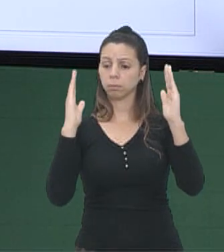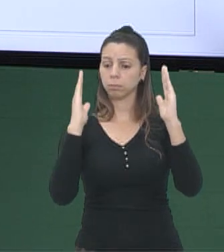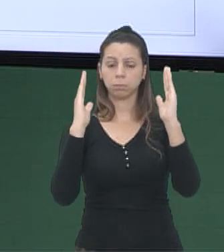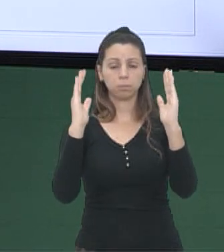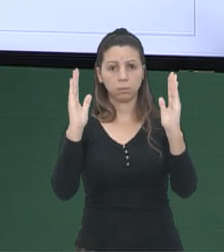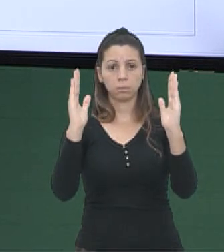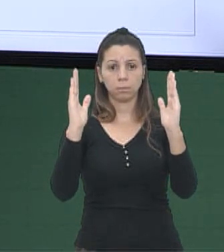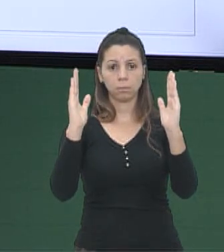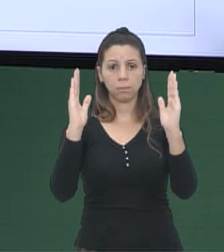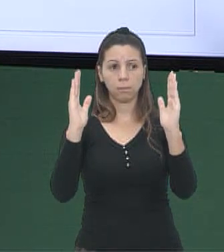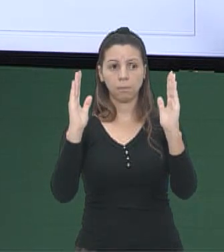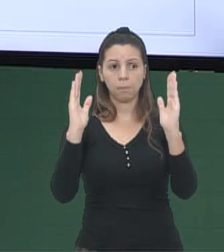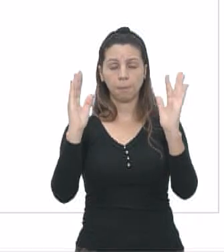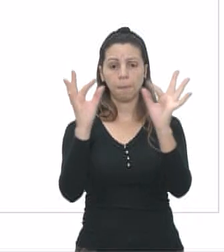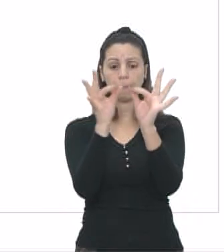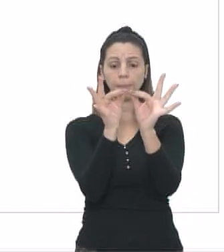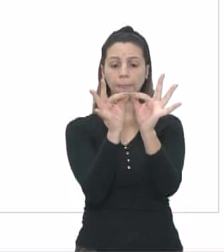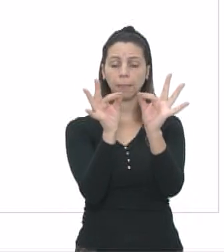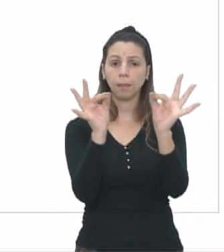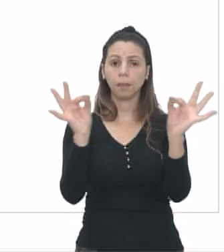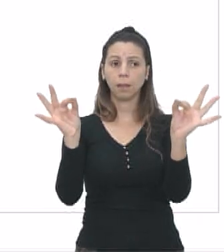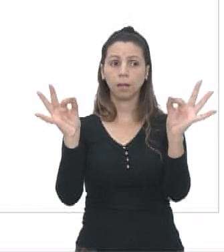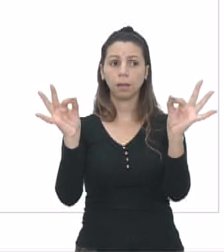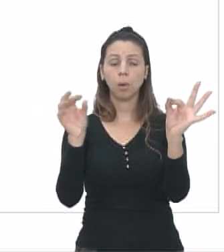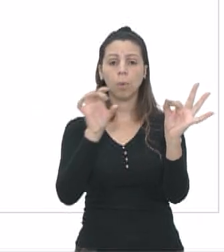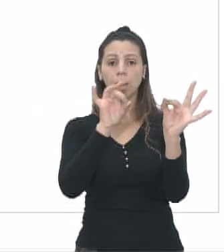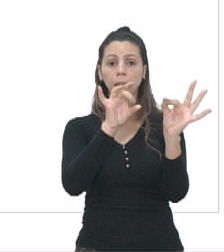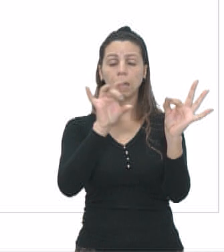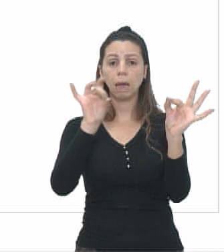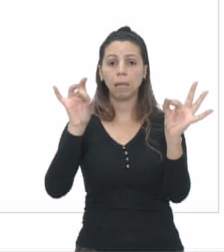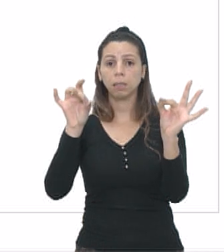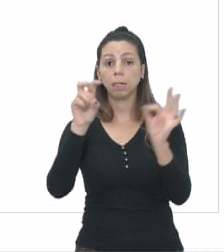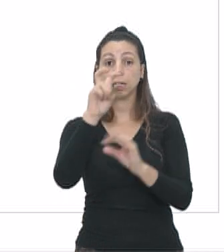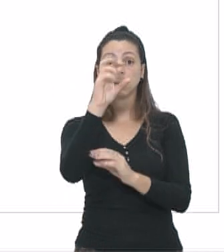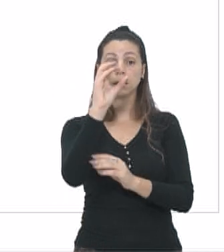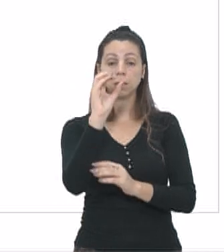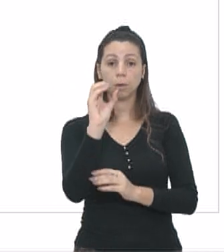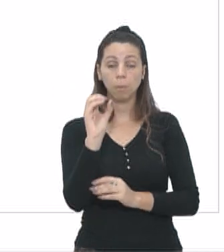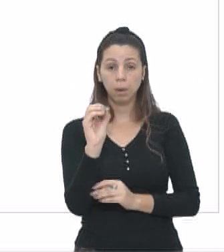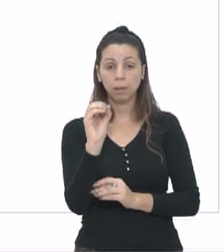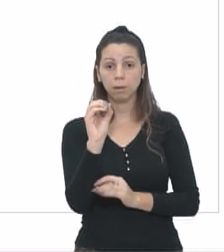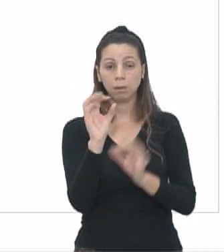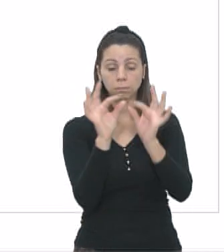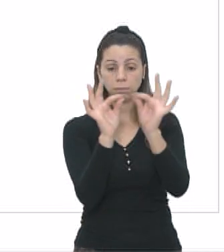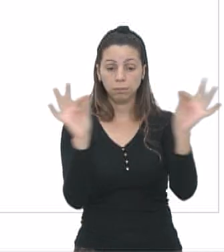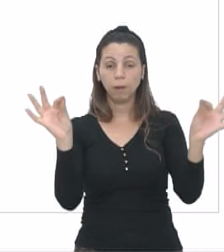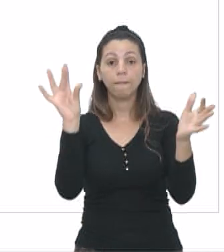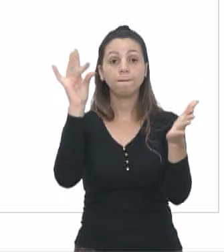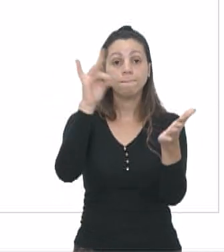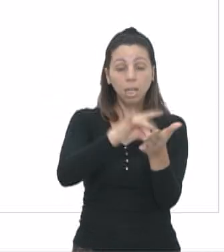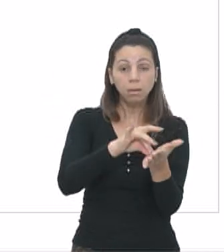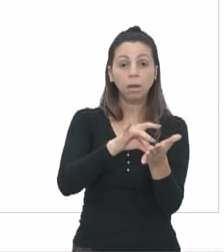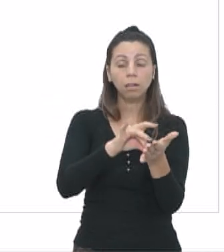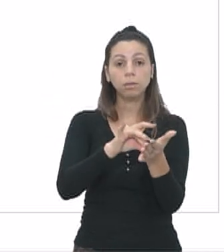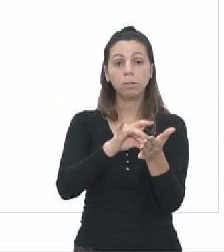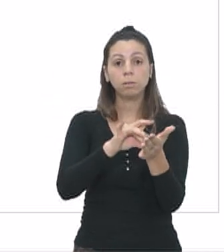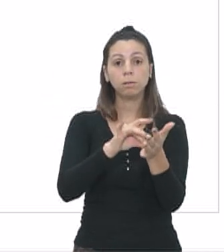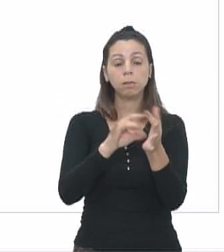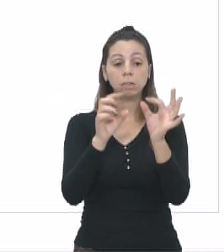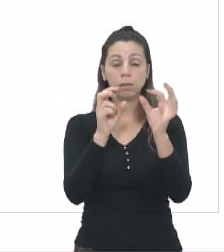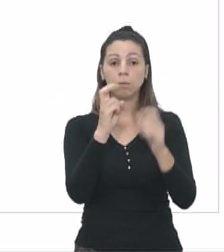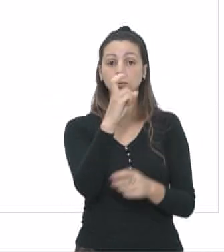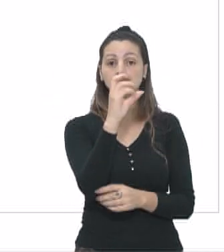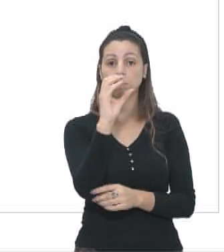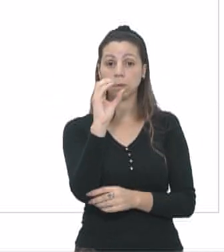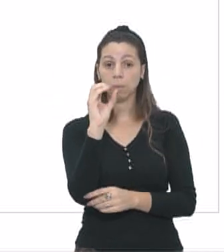este intervalo corresponde aqui, ó. Cada intervalo vale 50 metros na realidade. Então, toda vez que você vê